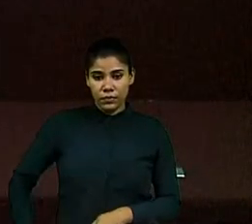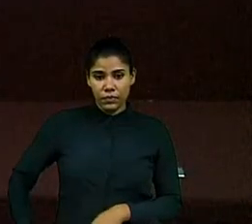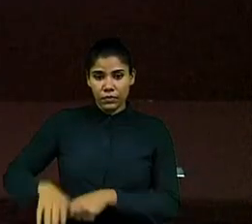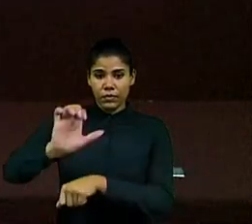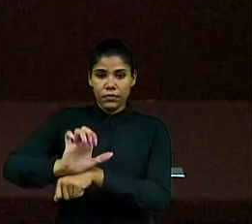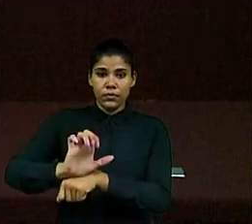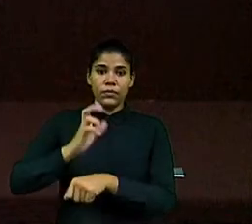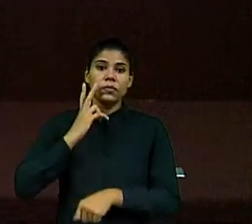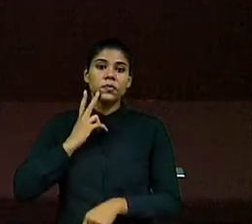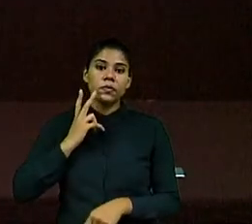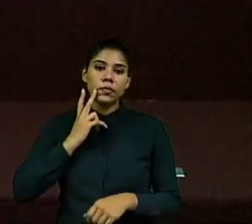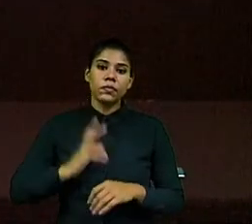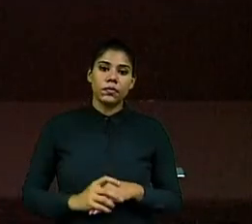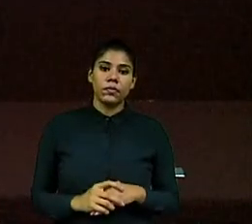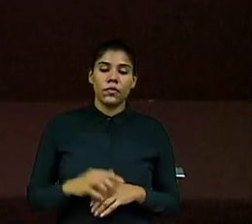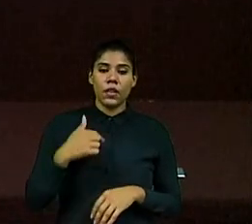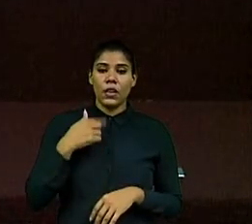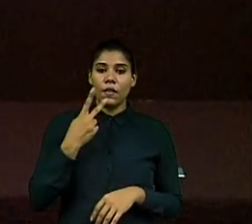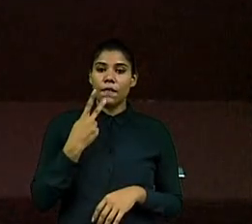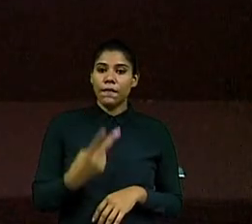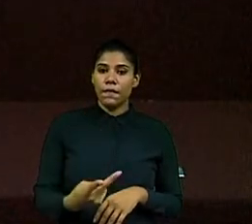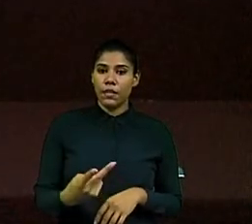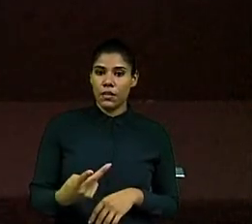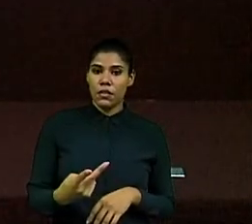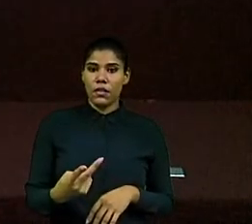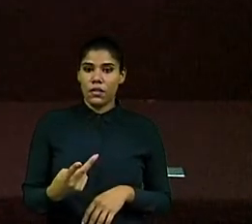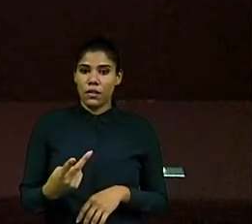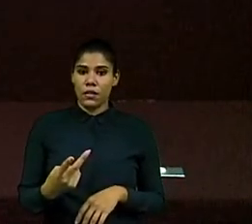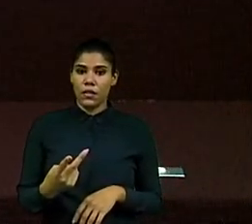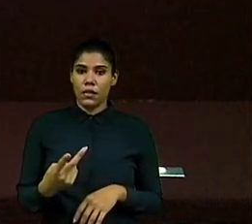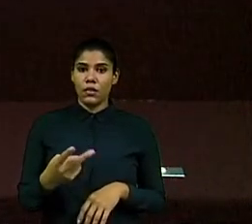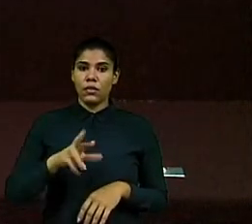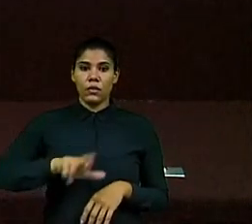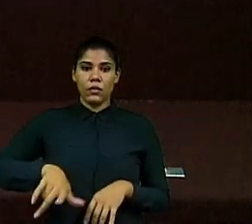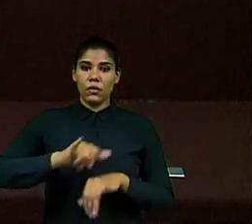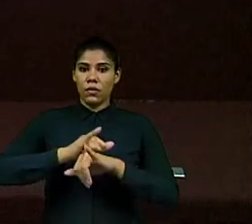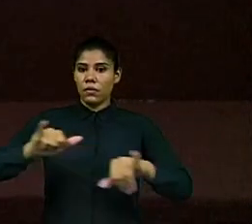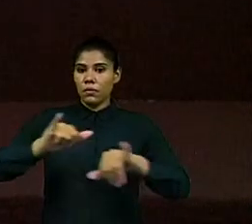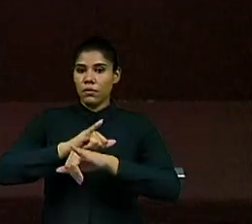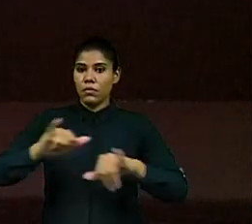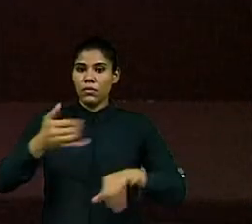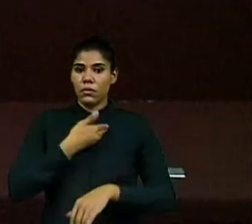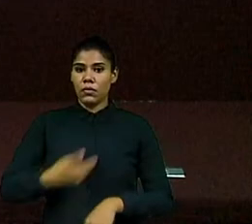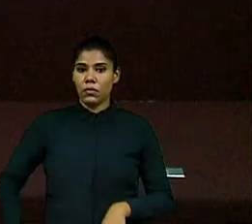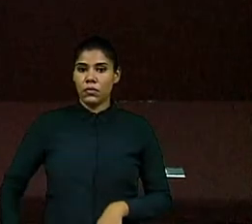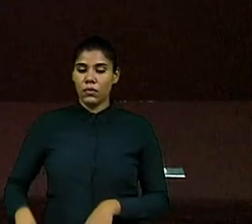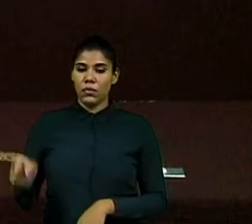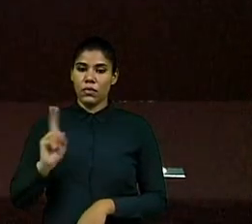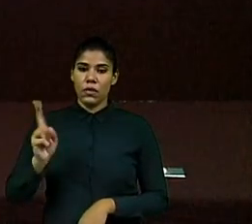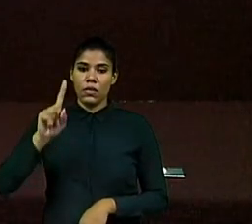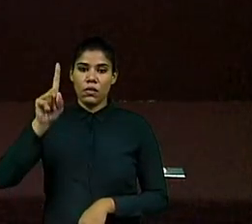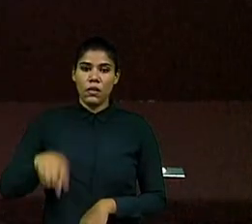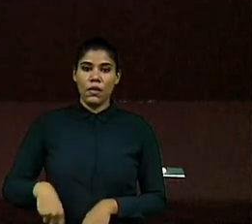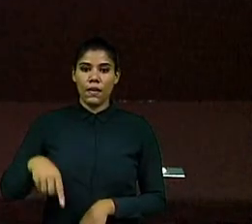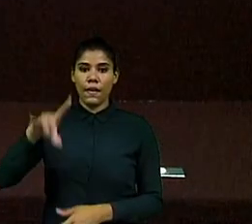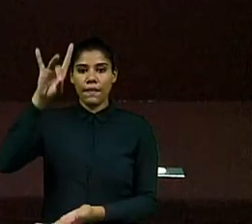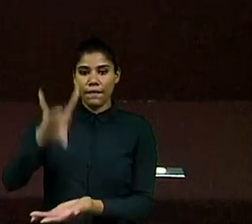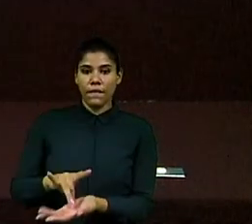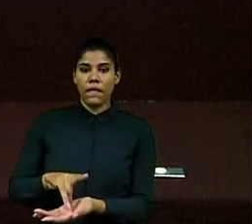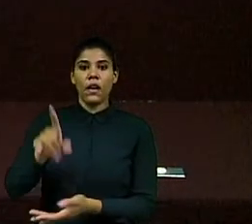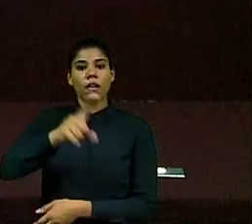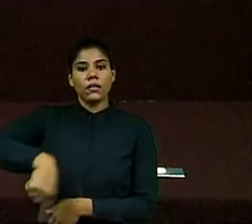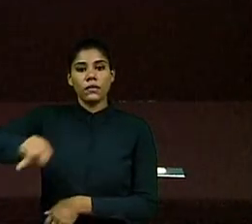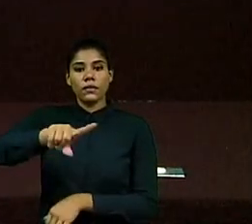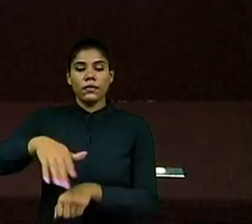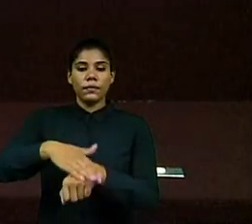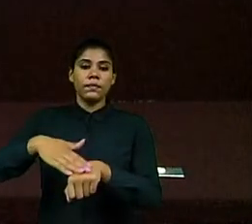Ceará falo isso sem propaganda nenhuma dos últimos governos é fato converse com os professores da rede pública